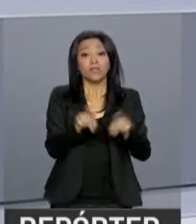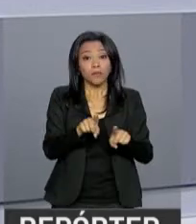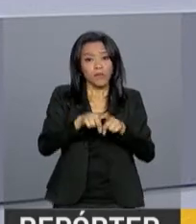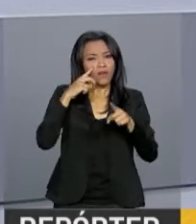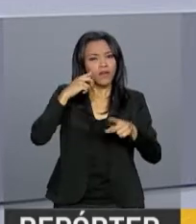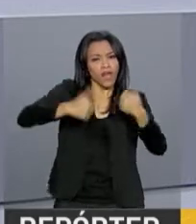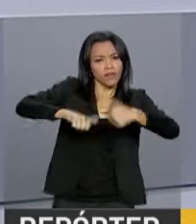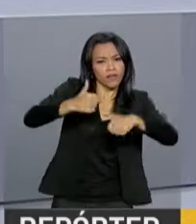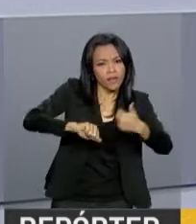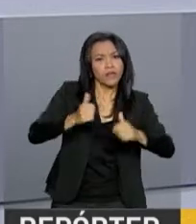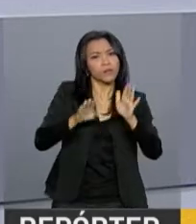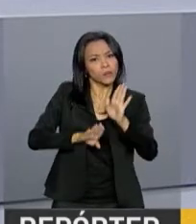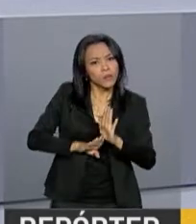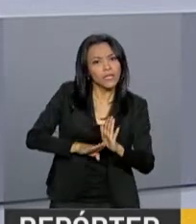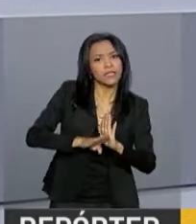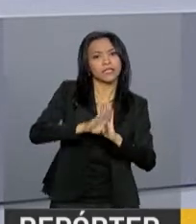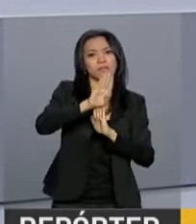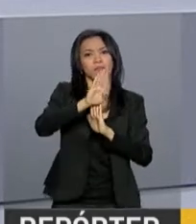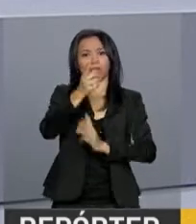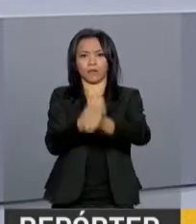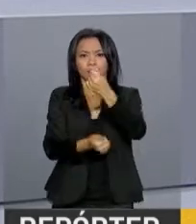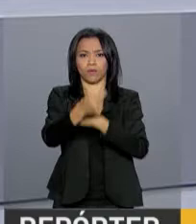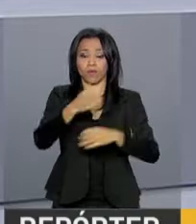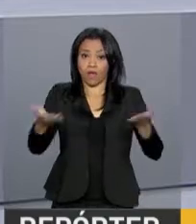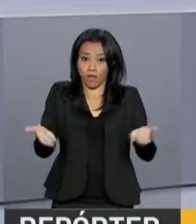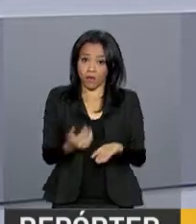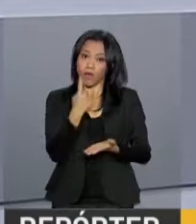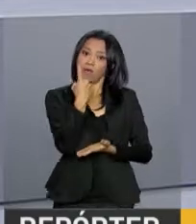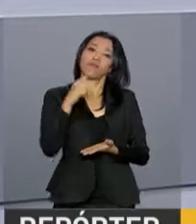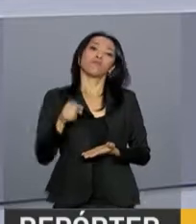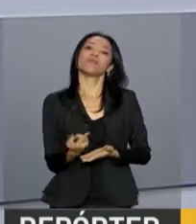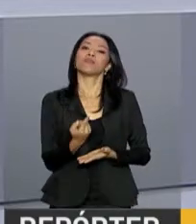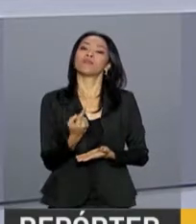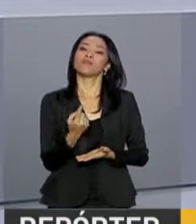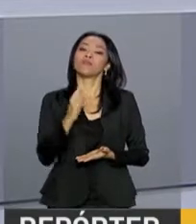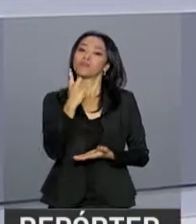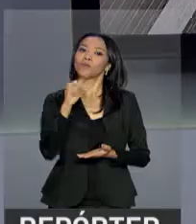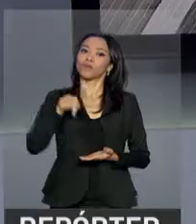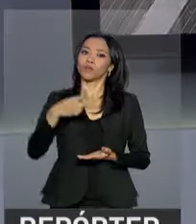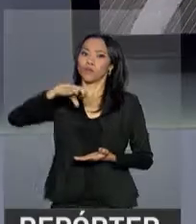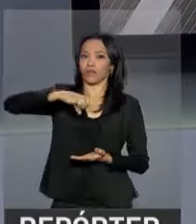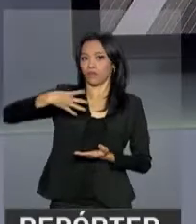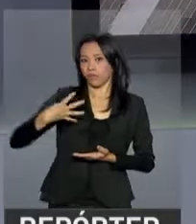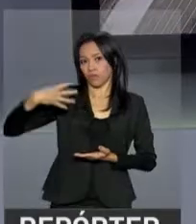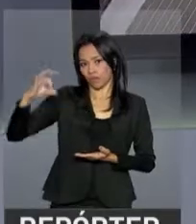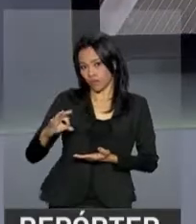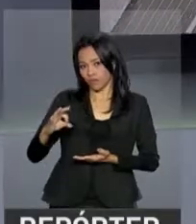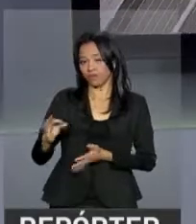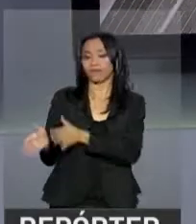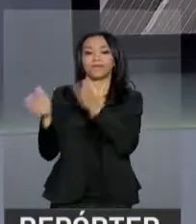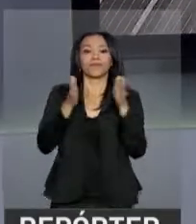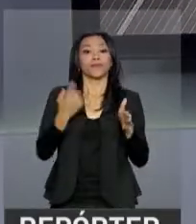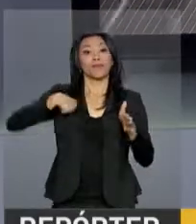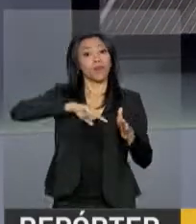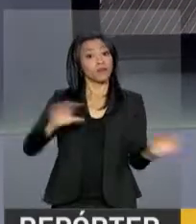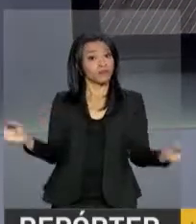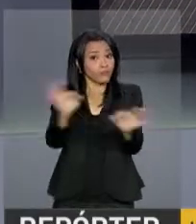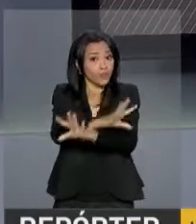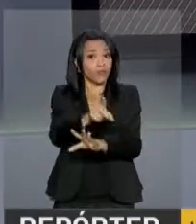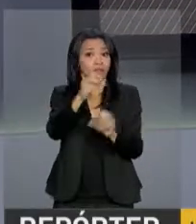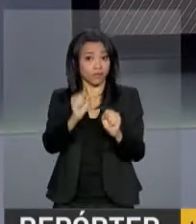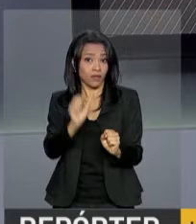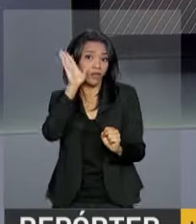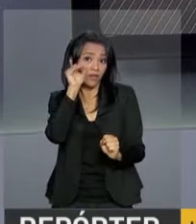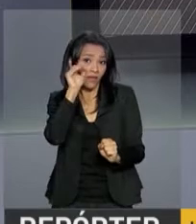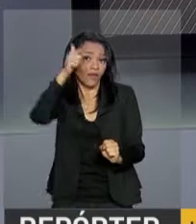de crescimento da economia que passou para 1,94 por cento nós ficamos por aqui você pode rever as